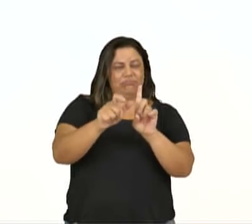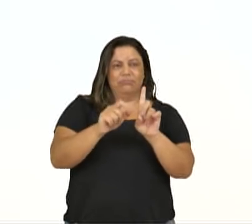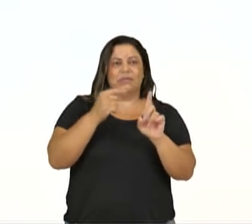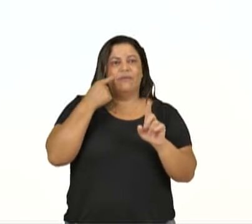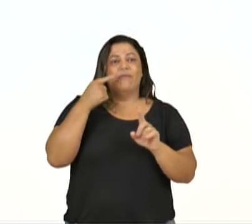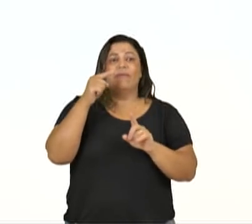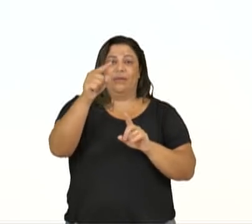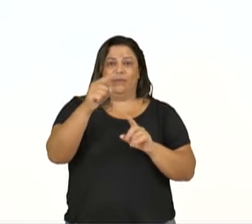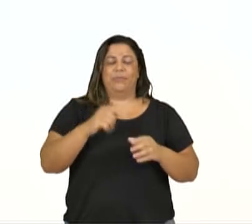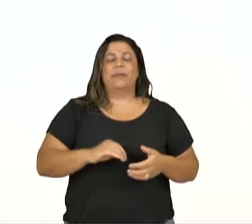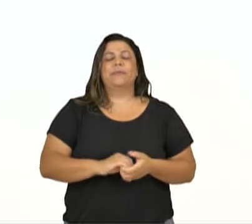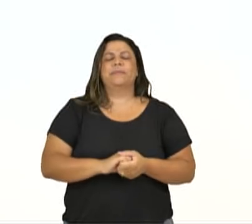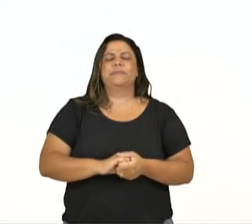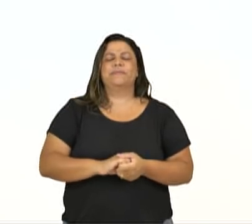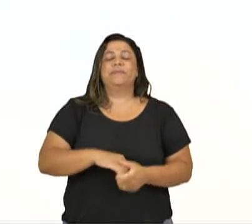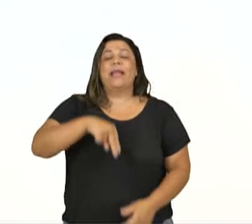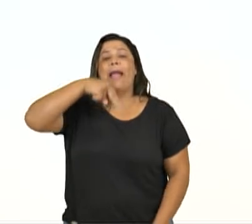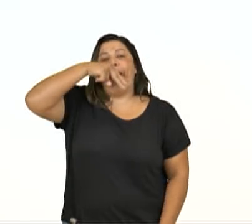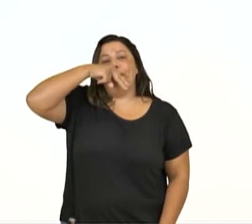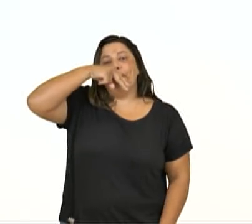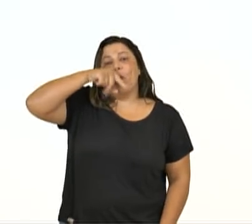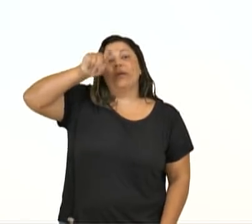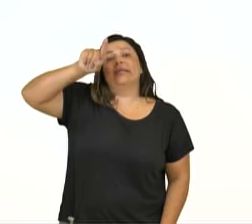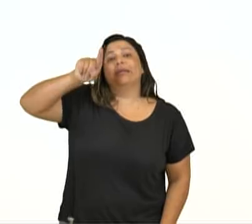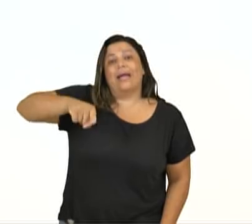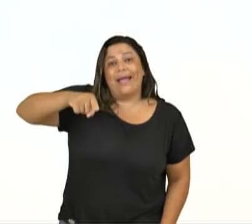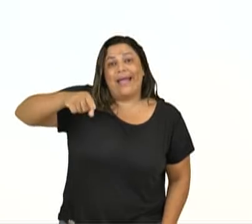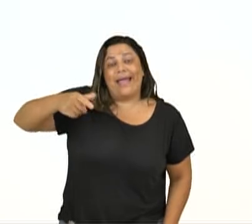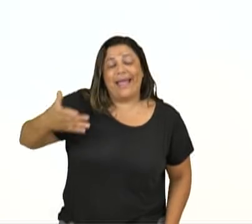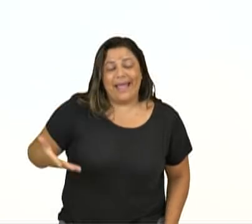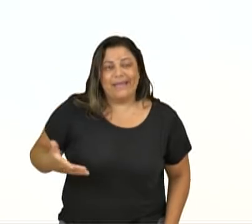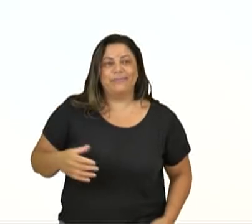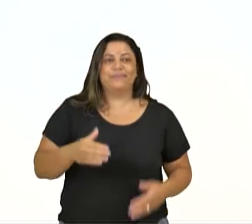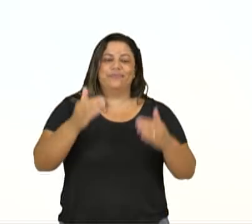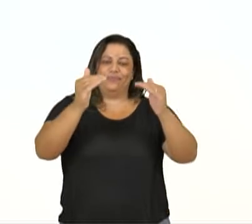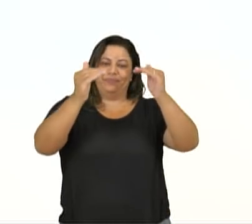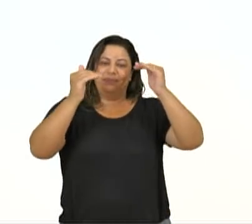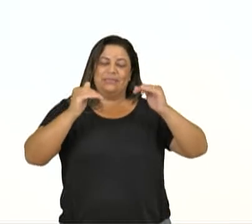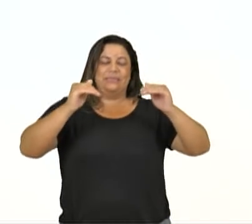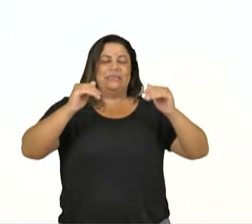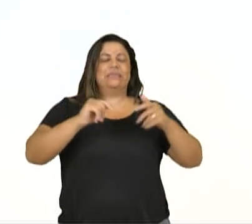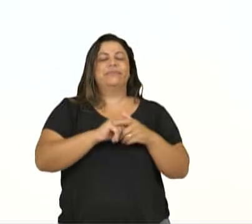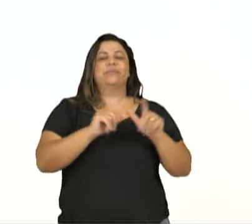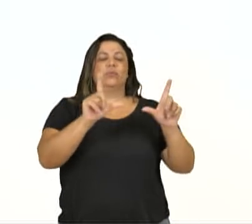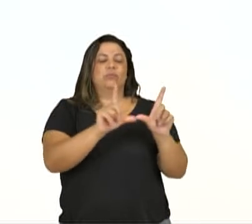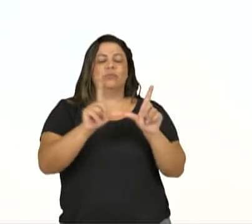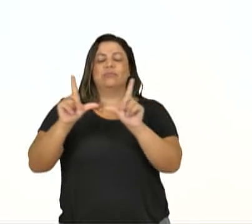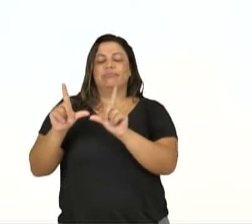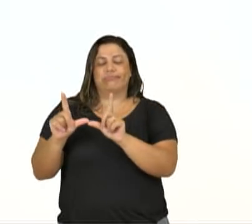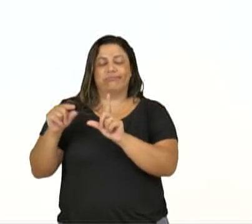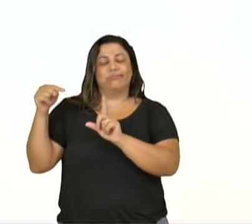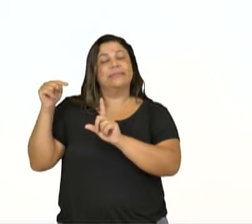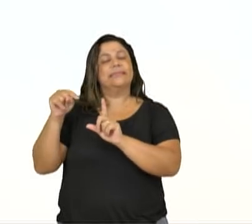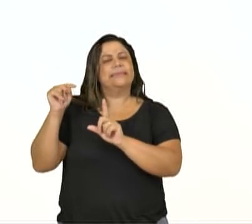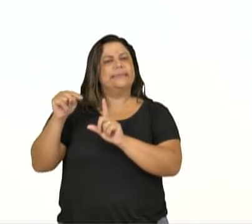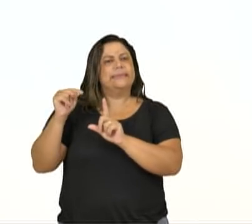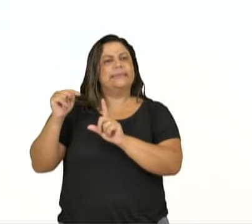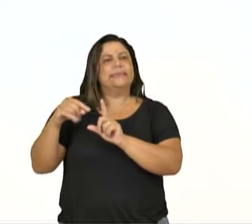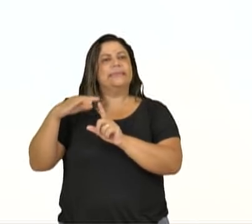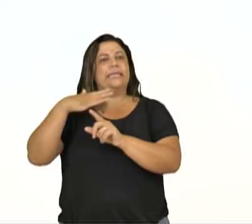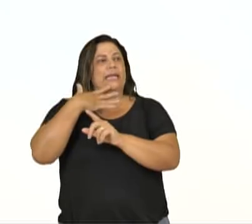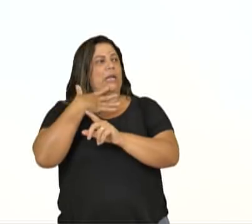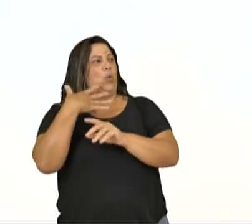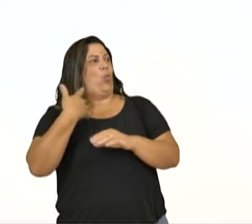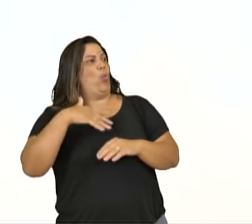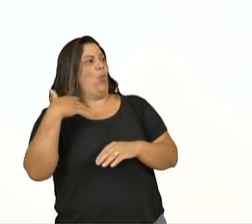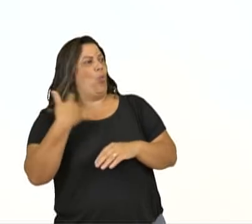a Mônica é, né? E aqui no segundo quadrinho, Gloop, acontece alguma coisa lá atrás, né, do que parece ser